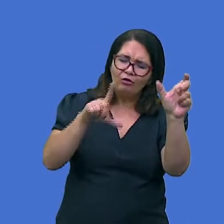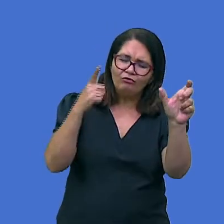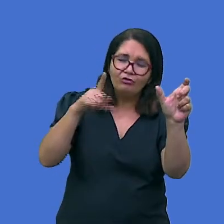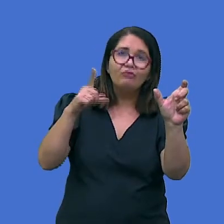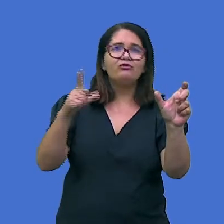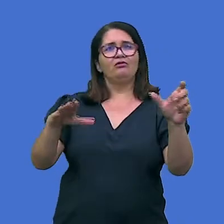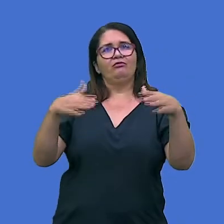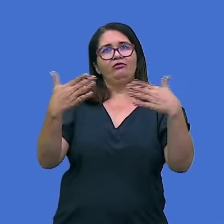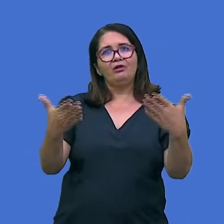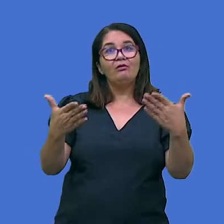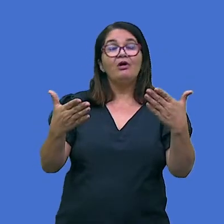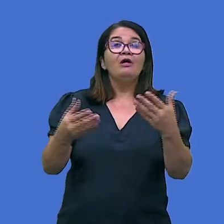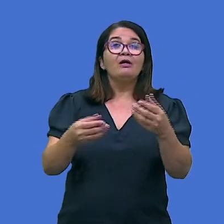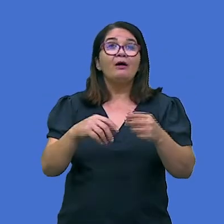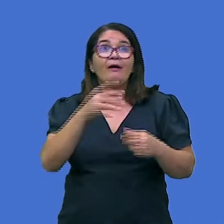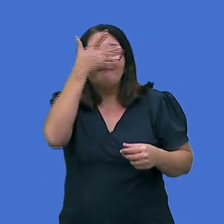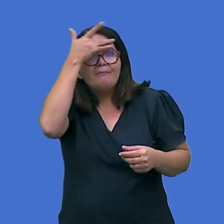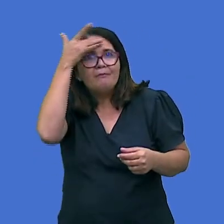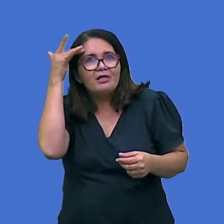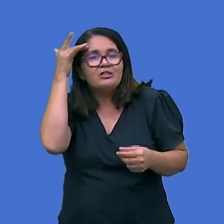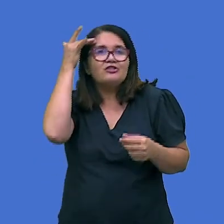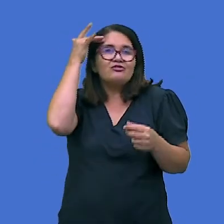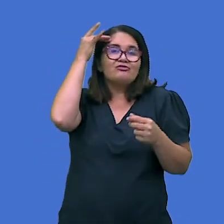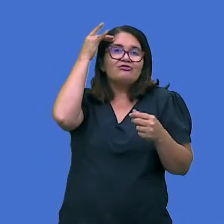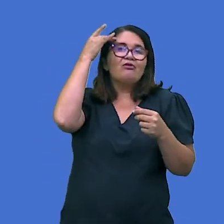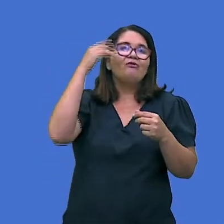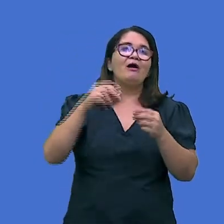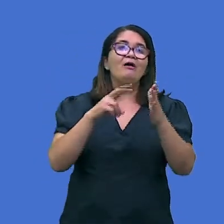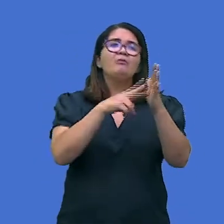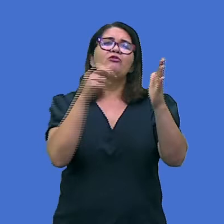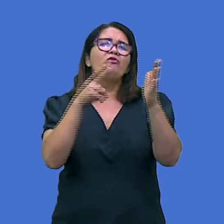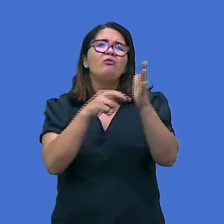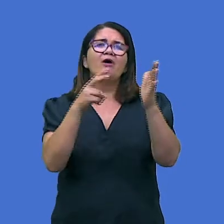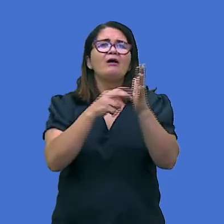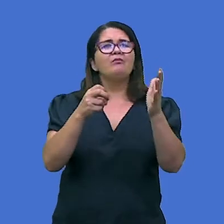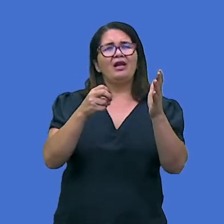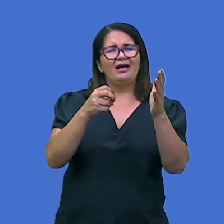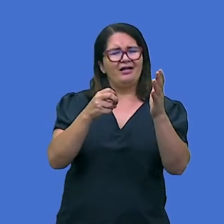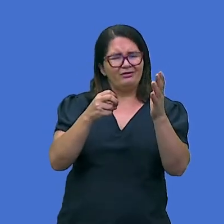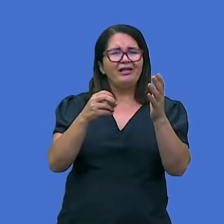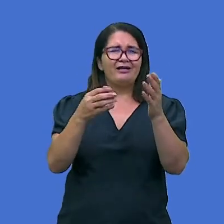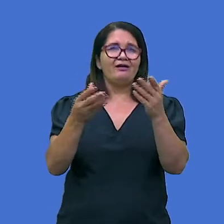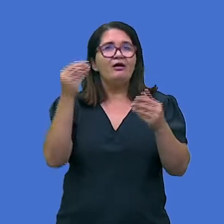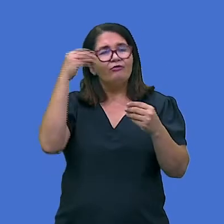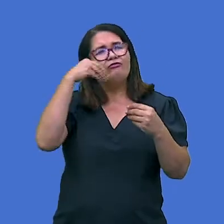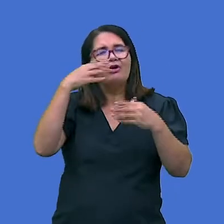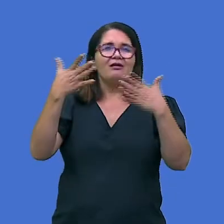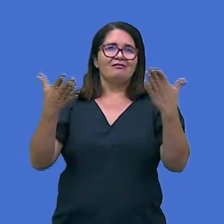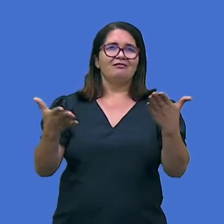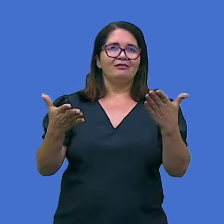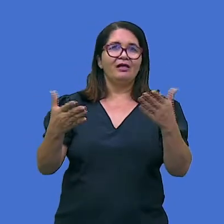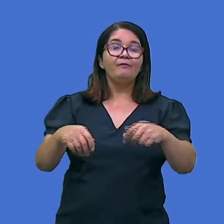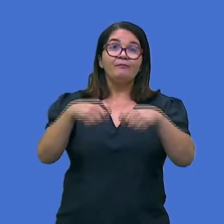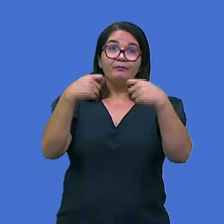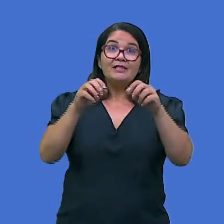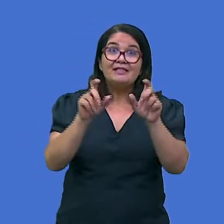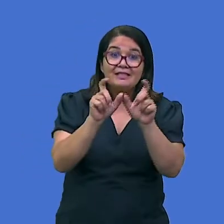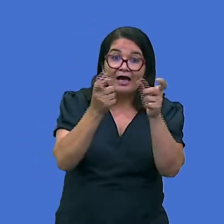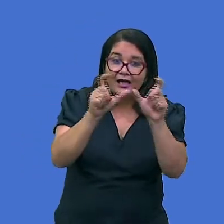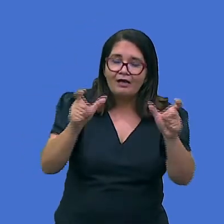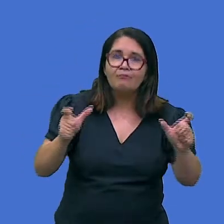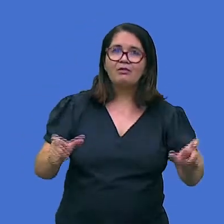intencional, que a pessoa comete por desconhecimento das normas gramaticais. Trata-se, então, de um